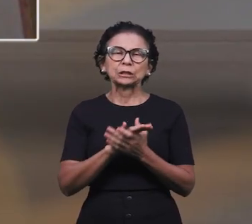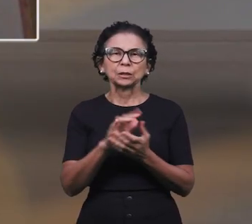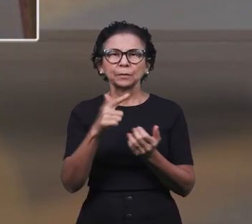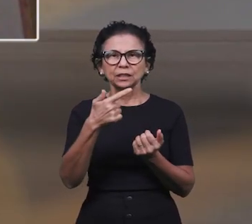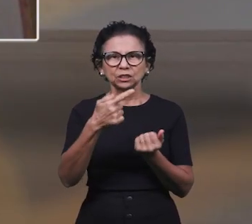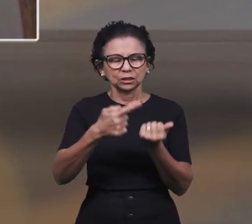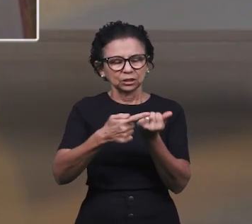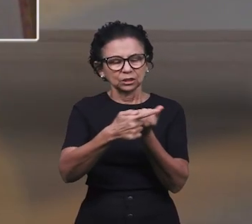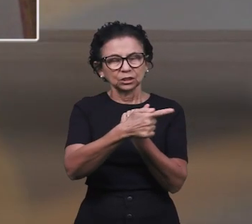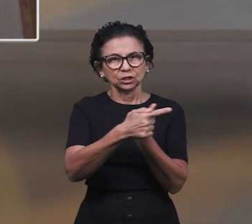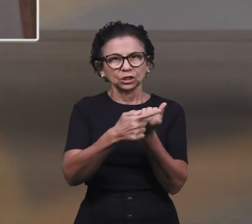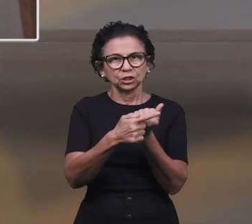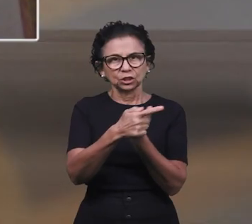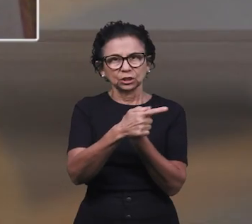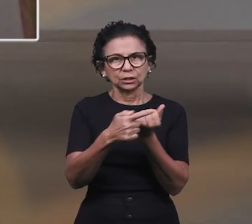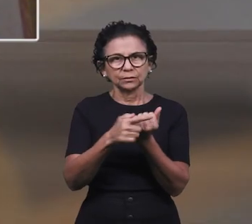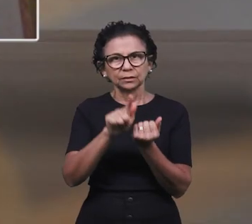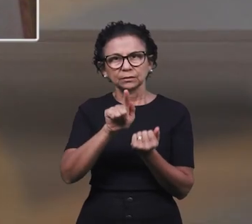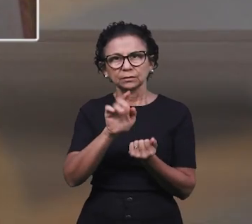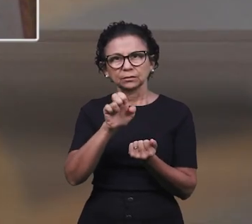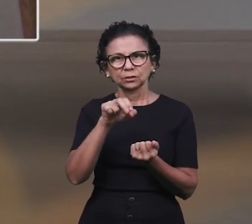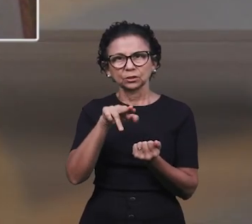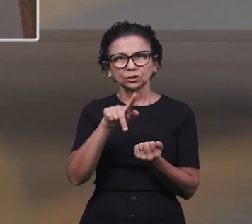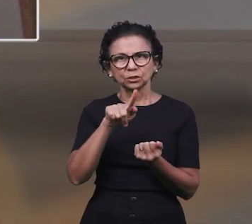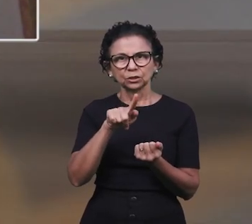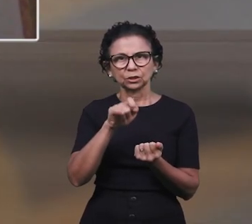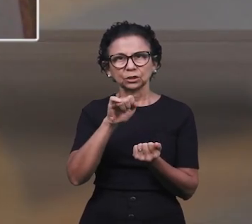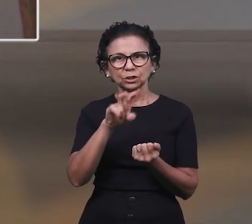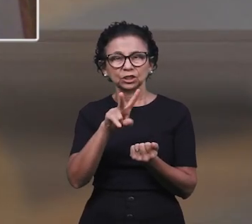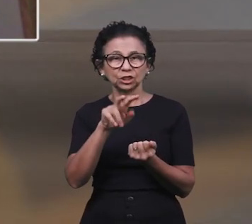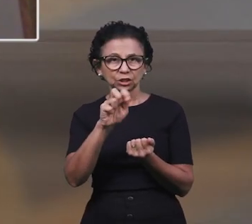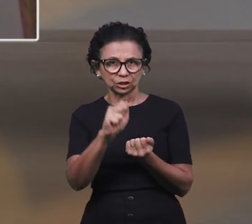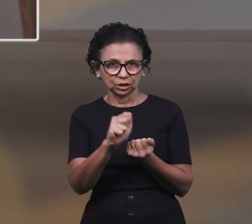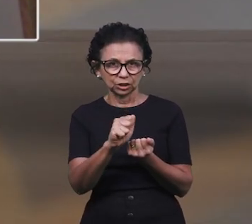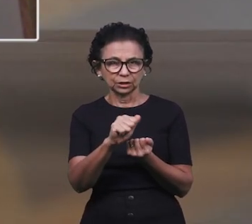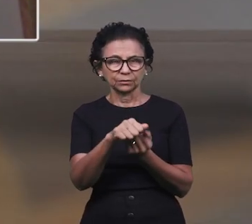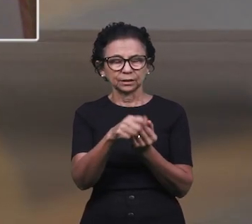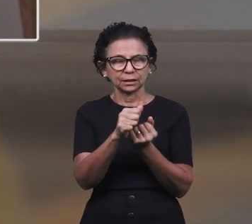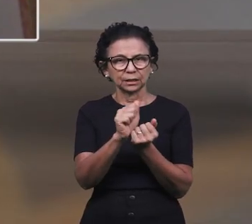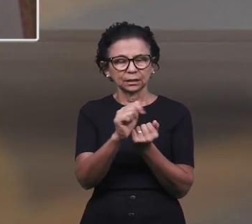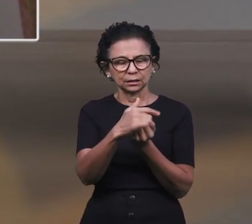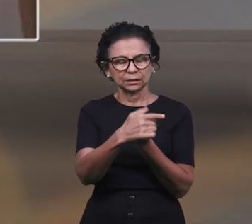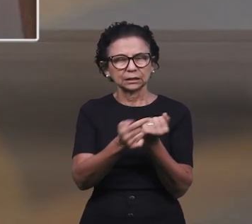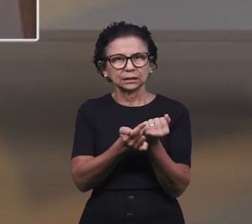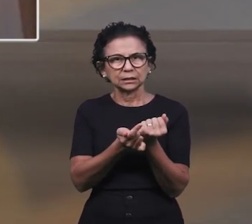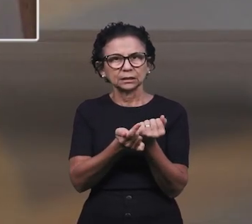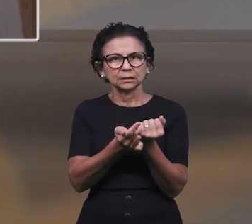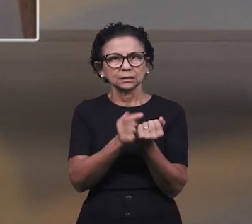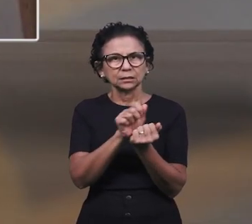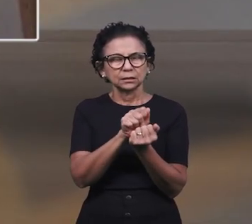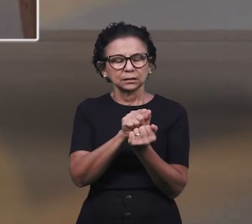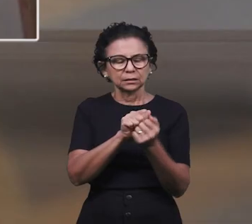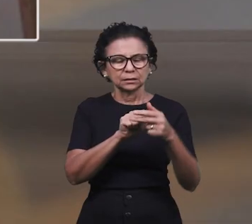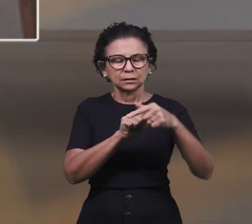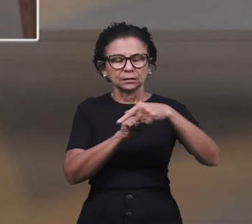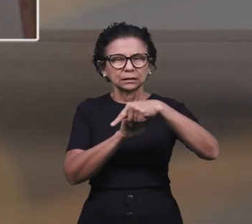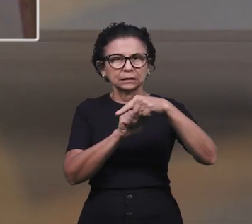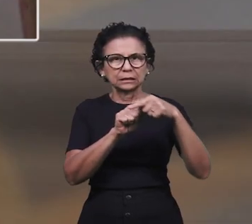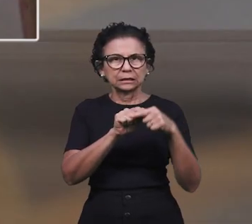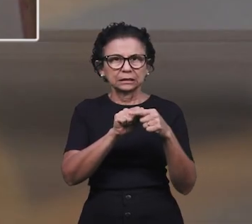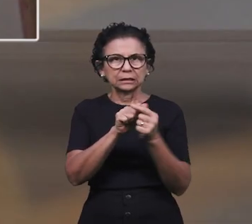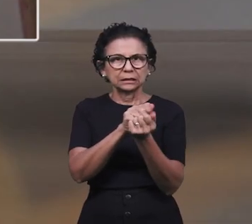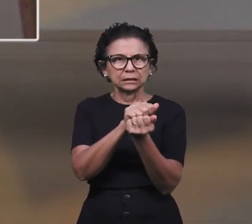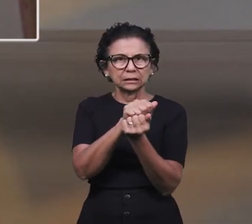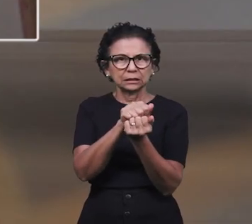gengiva, onde as bactérias que vão aderir na superfície do dente, elas vão se